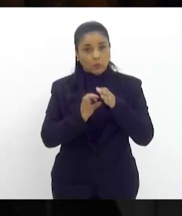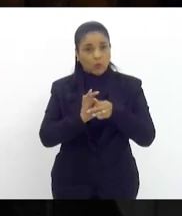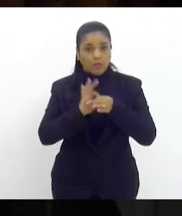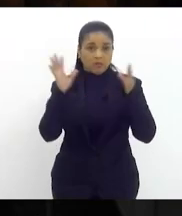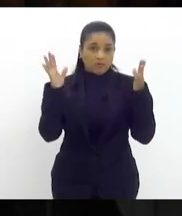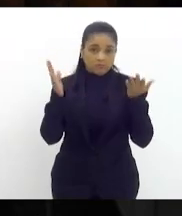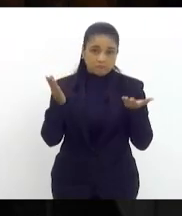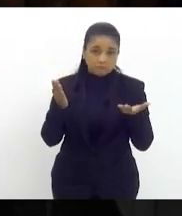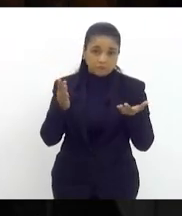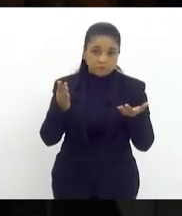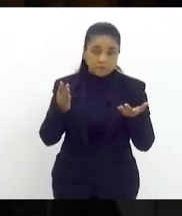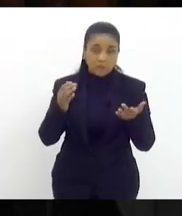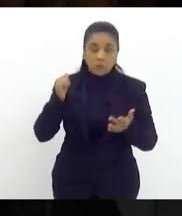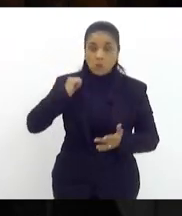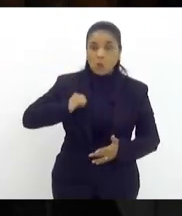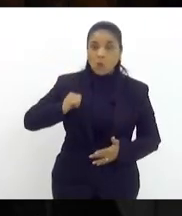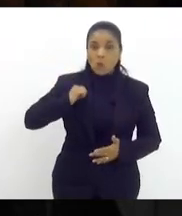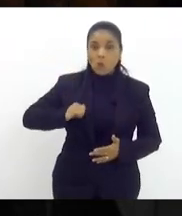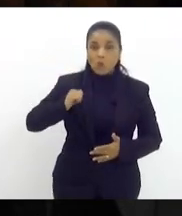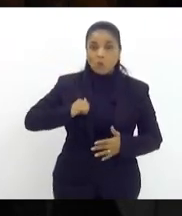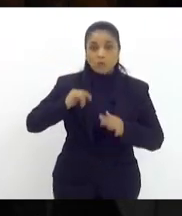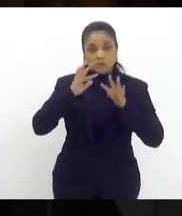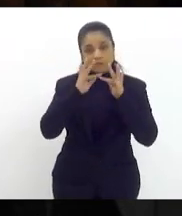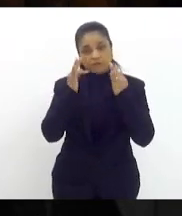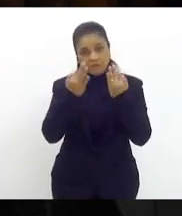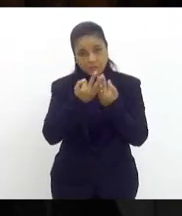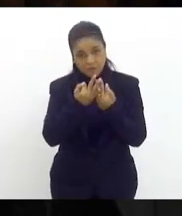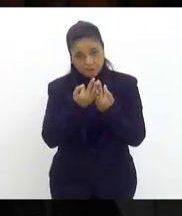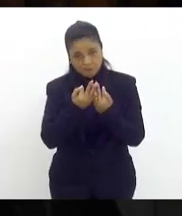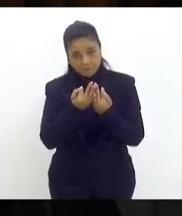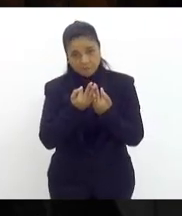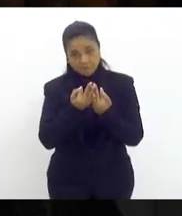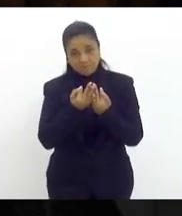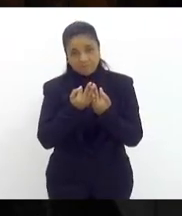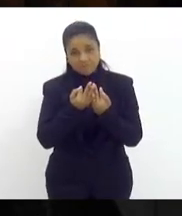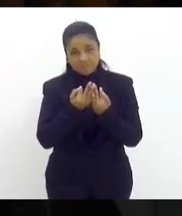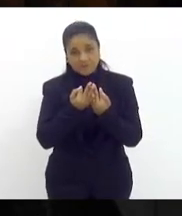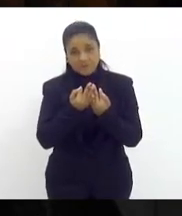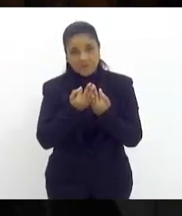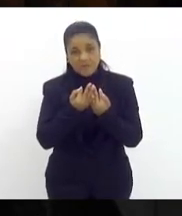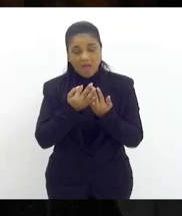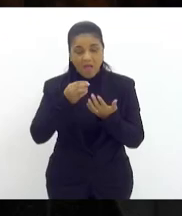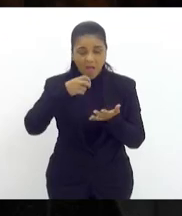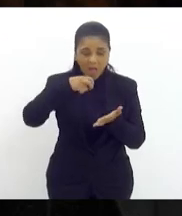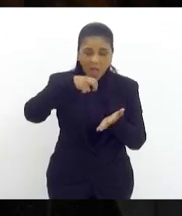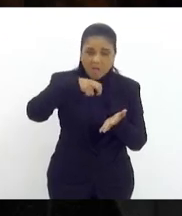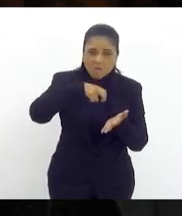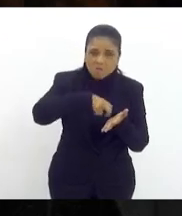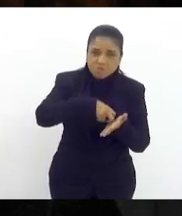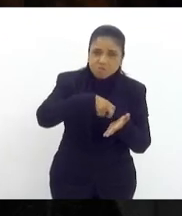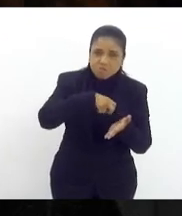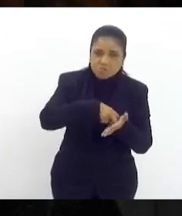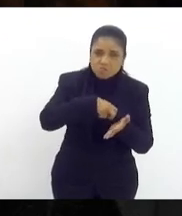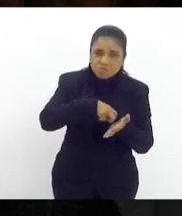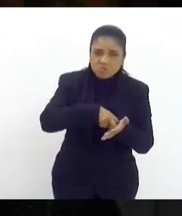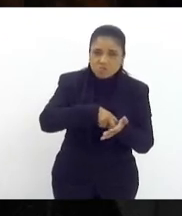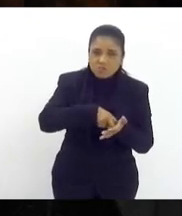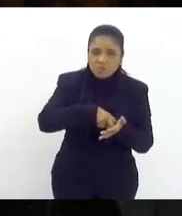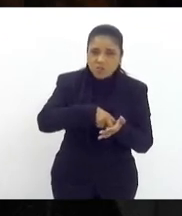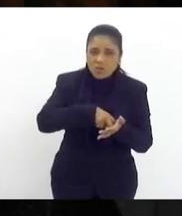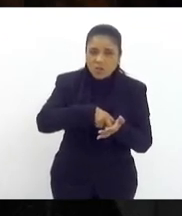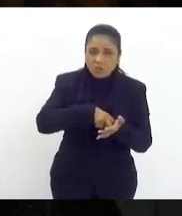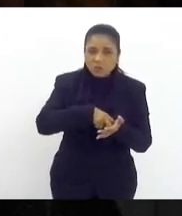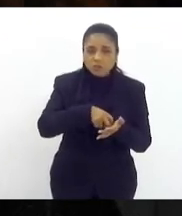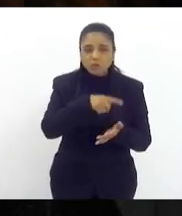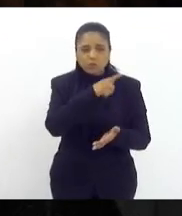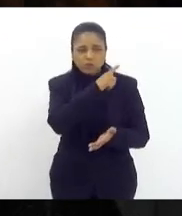o bolso da família mas trocar a punição a punição dos